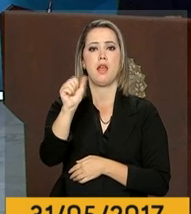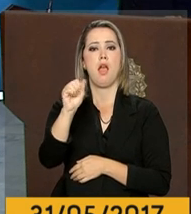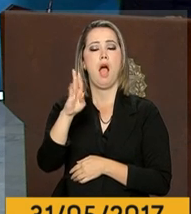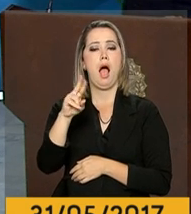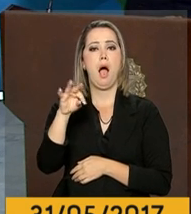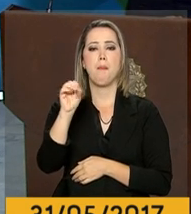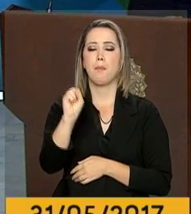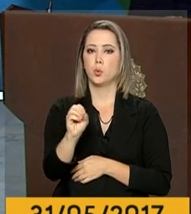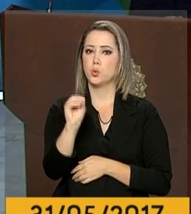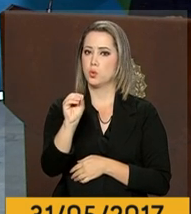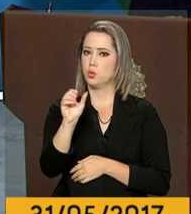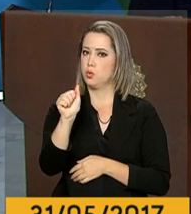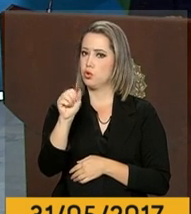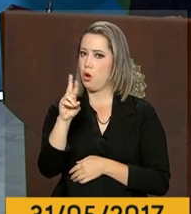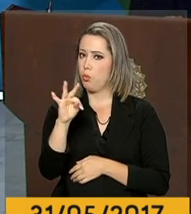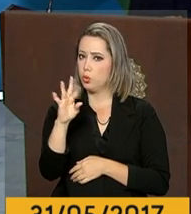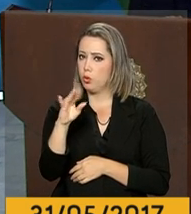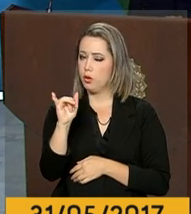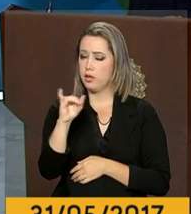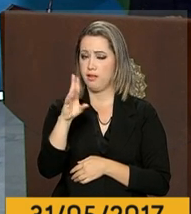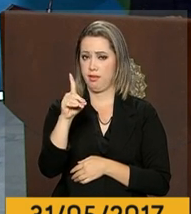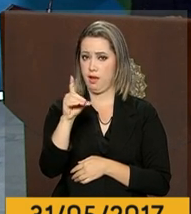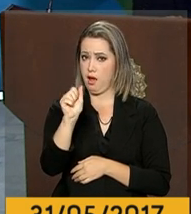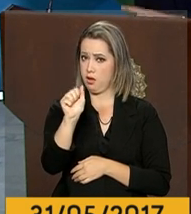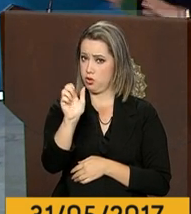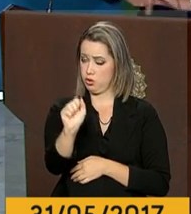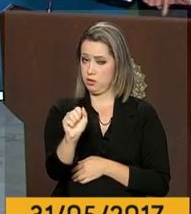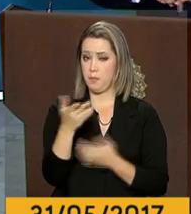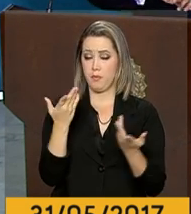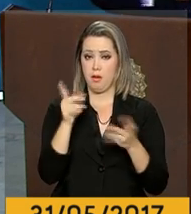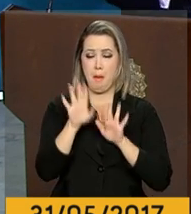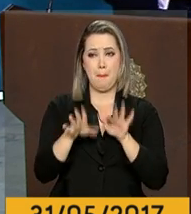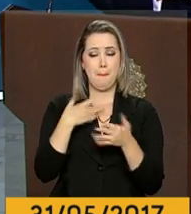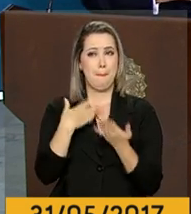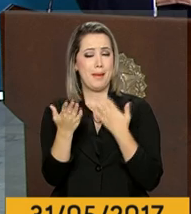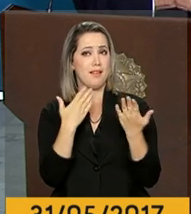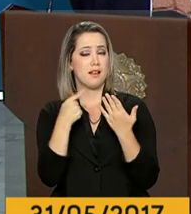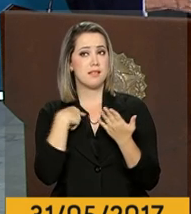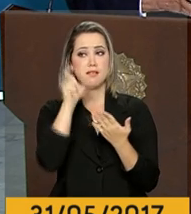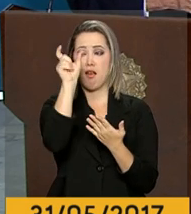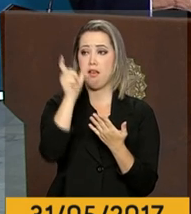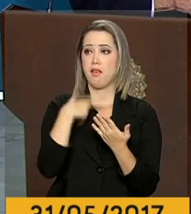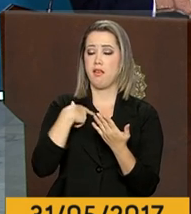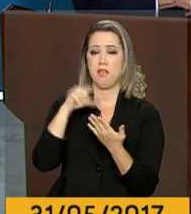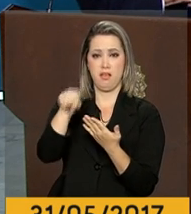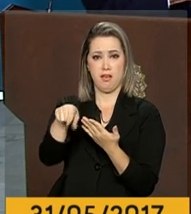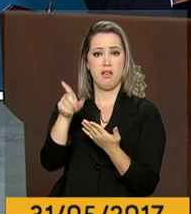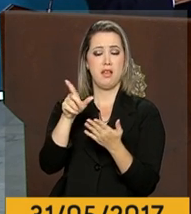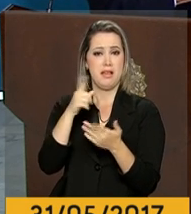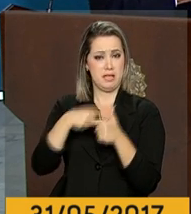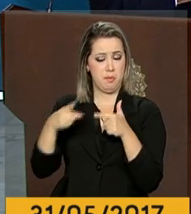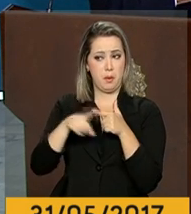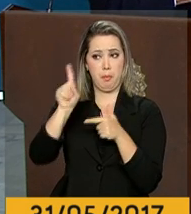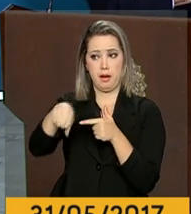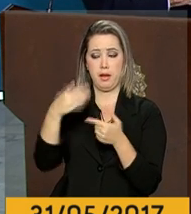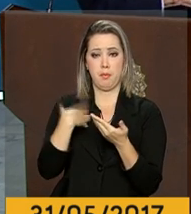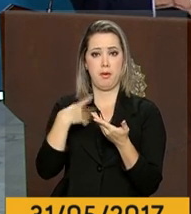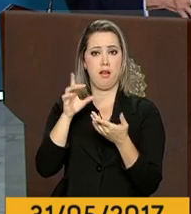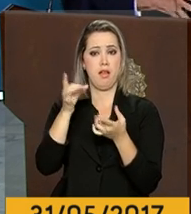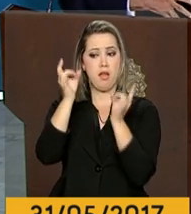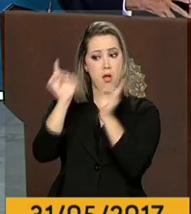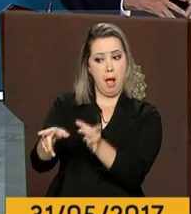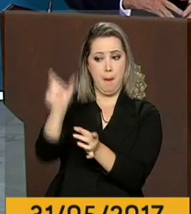do fulano de tal que transitória e episodicamente ocupa um cargo de autoridade. Não é isto. Quem